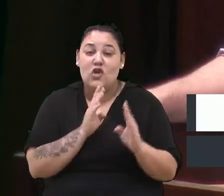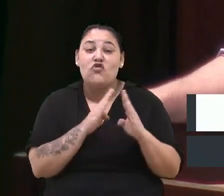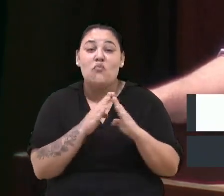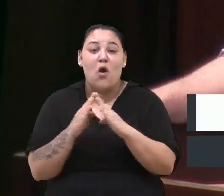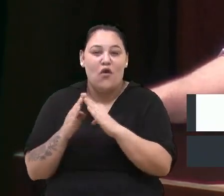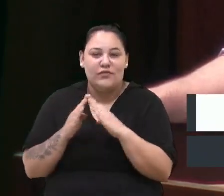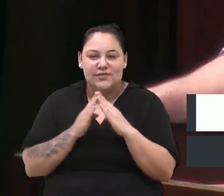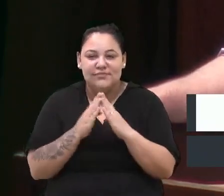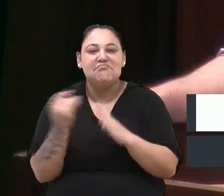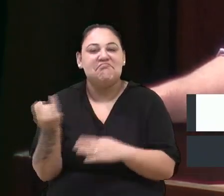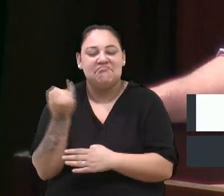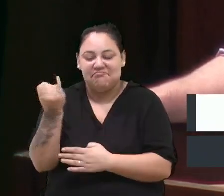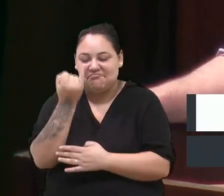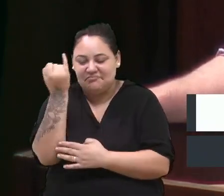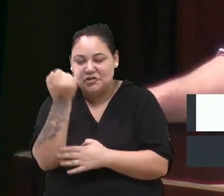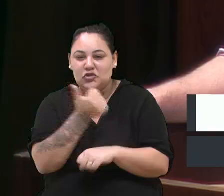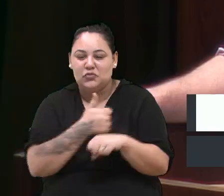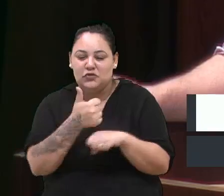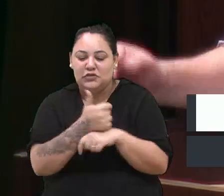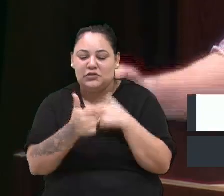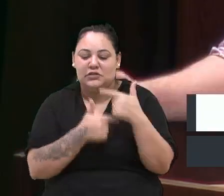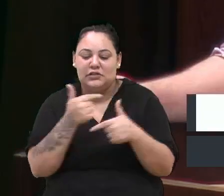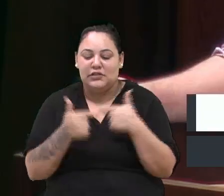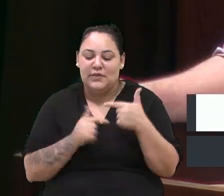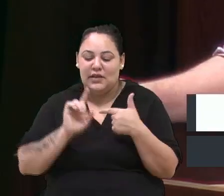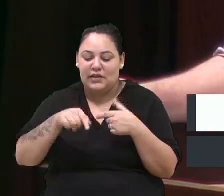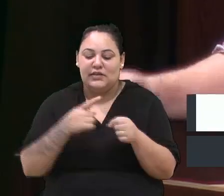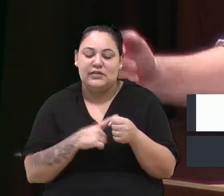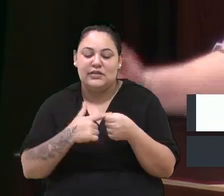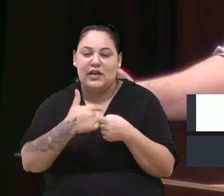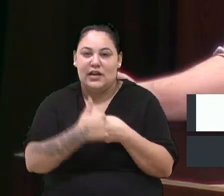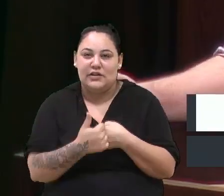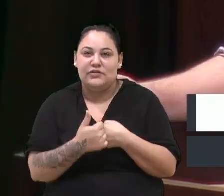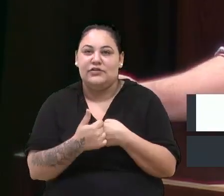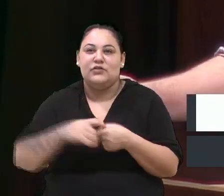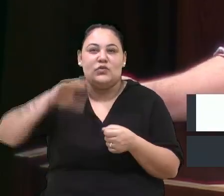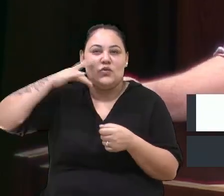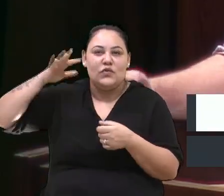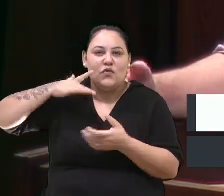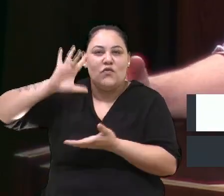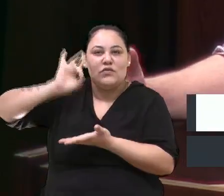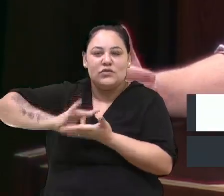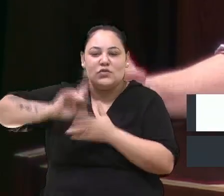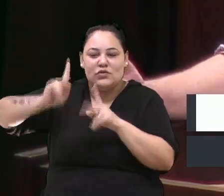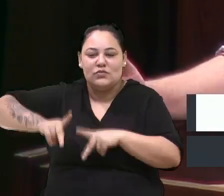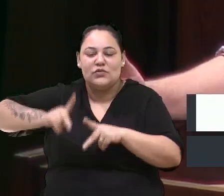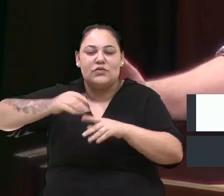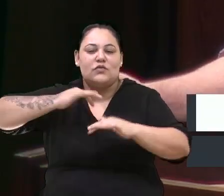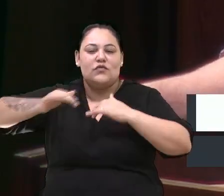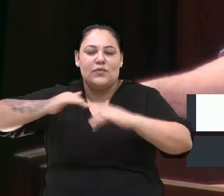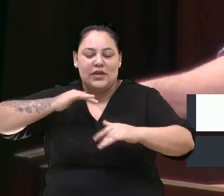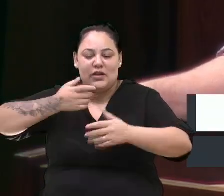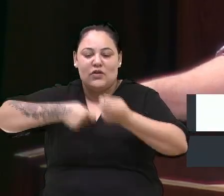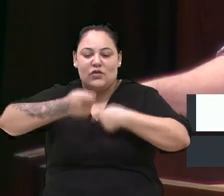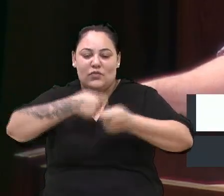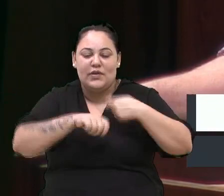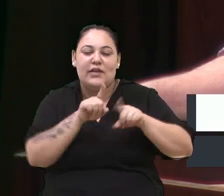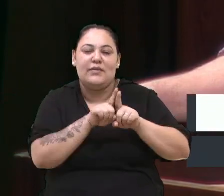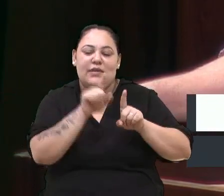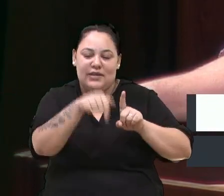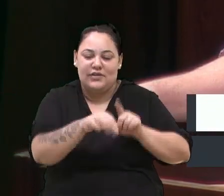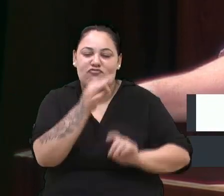que trabalha na cidade com a dignidade das pessoas, com os sonhos das pessoas, movimentando a economia de Caxias do